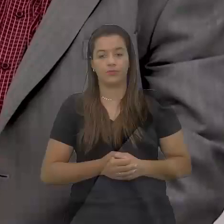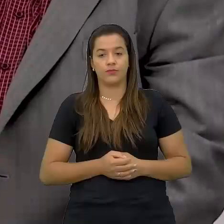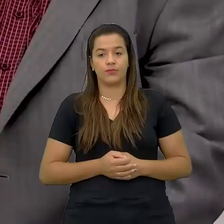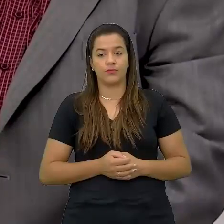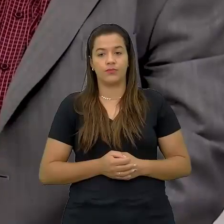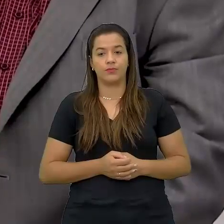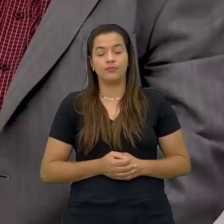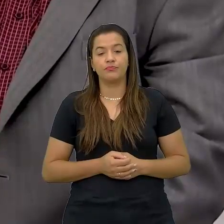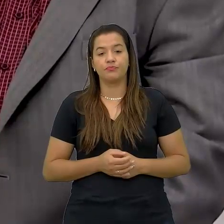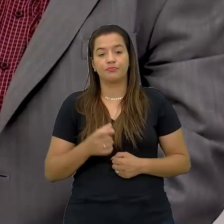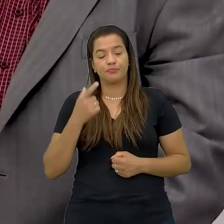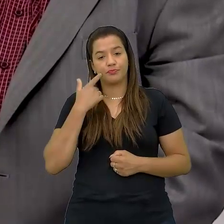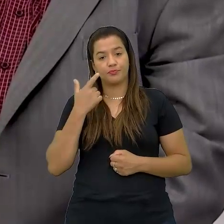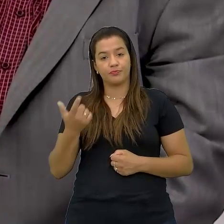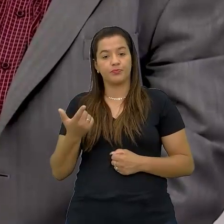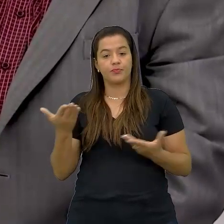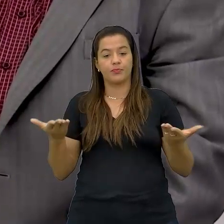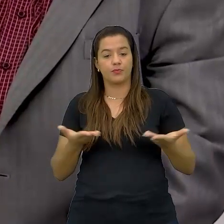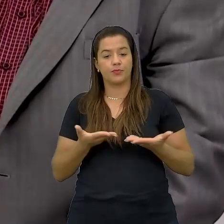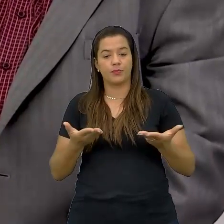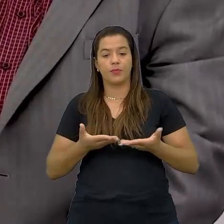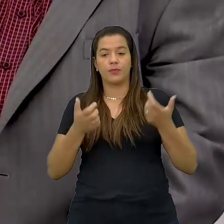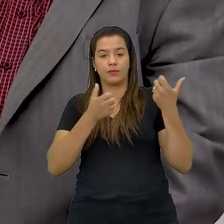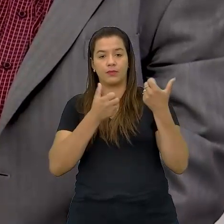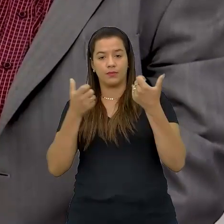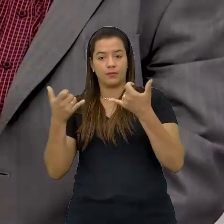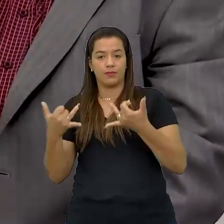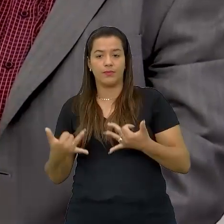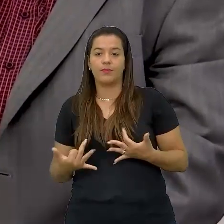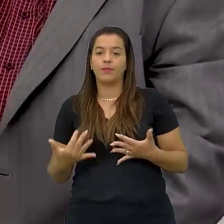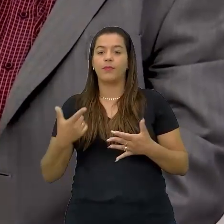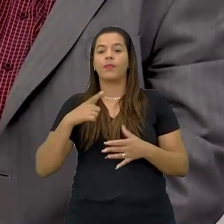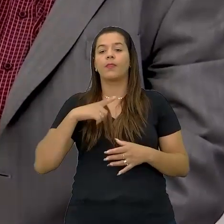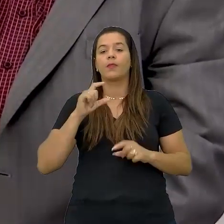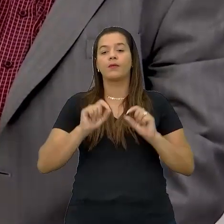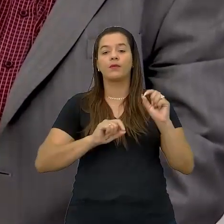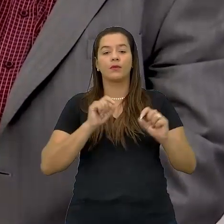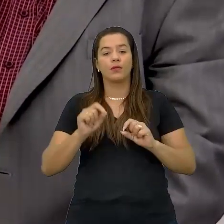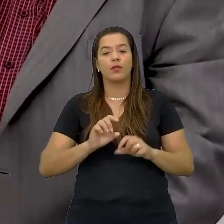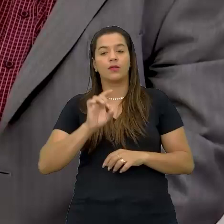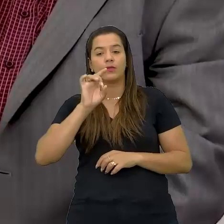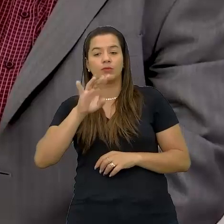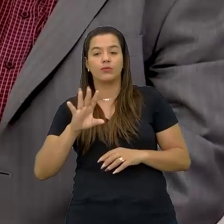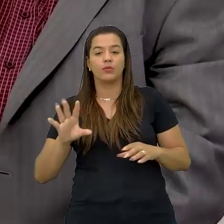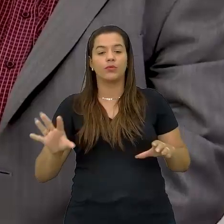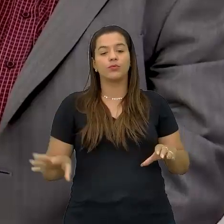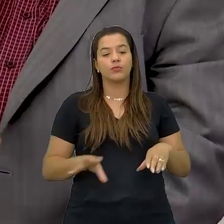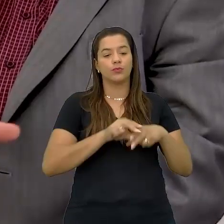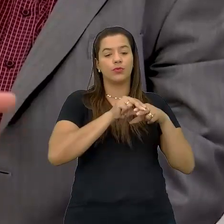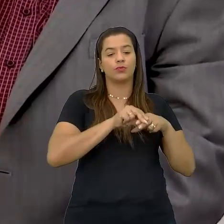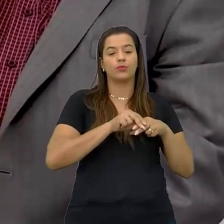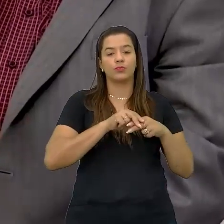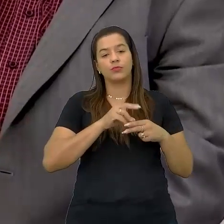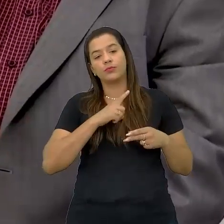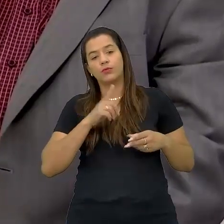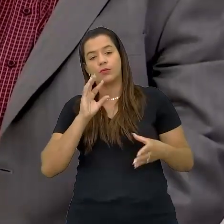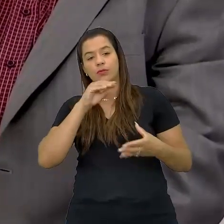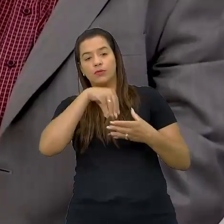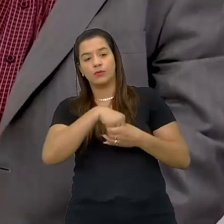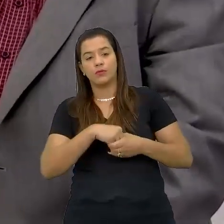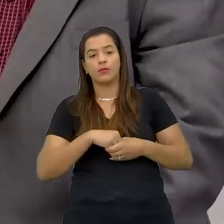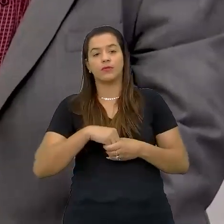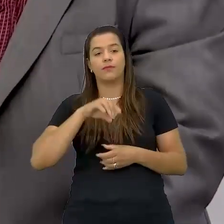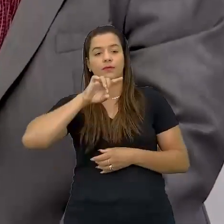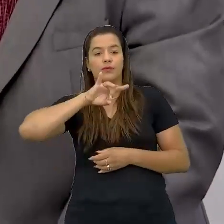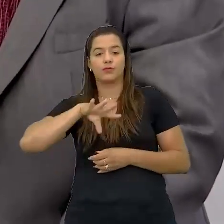A curadoria, ela não é uma instância de depósito de arquivo, em que você encerra, reclui e aquilo